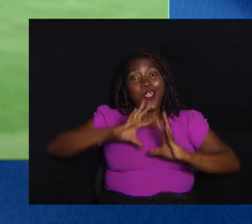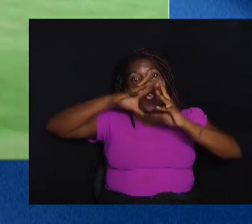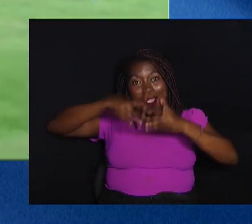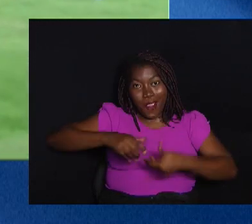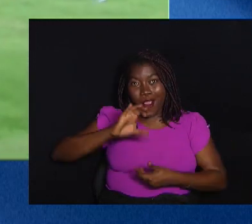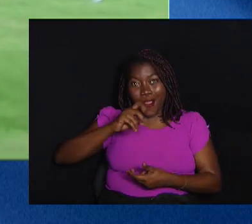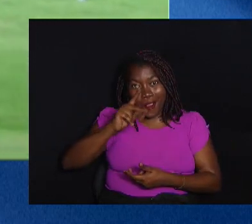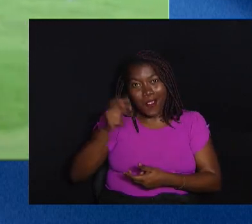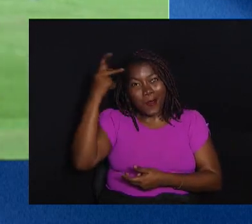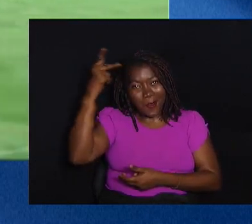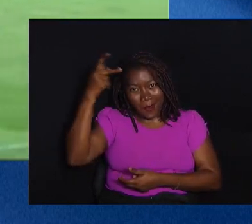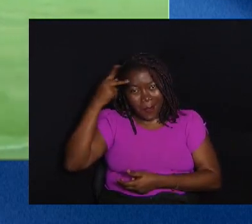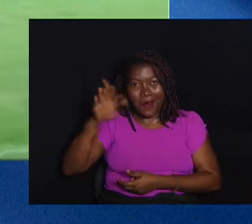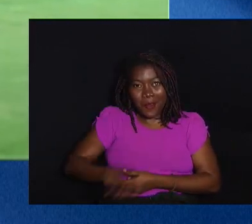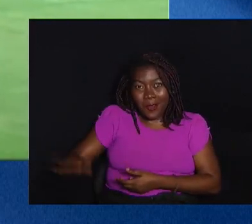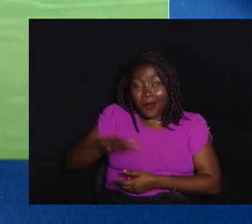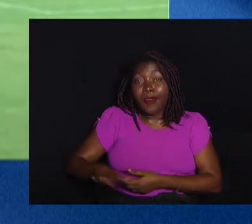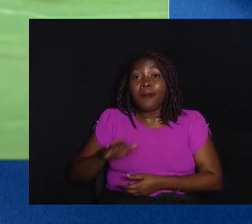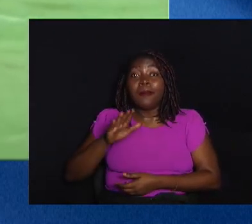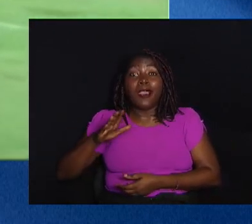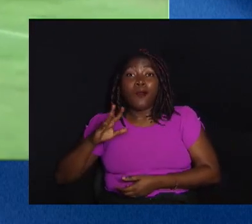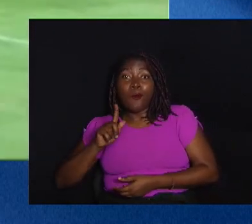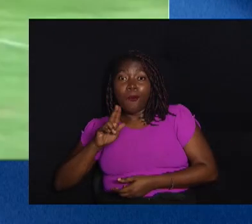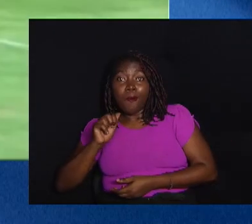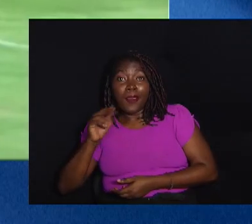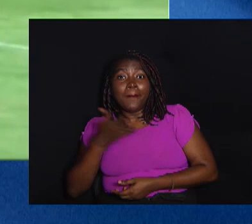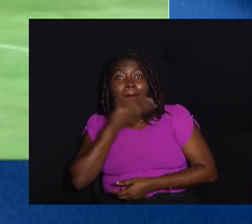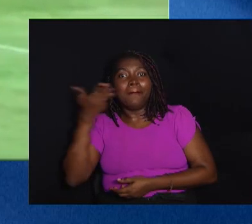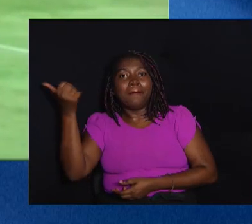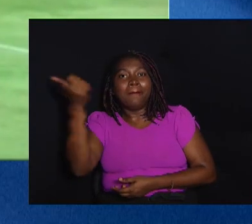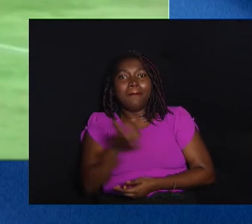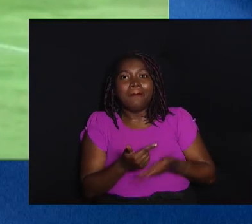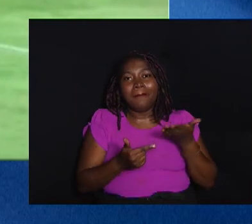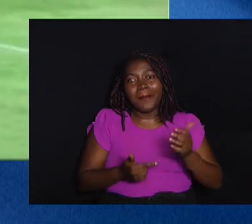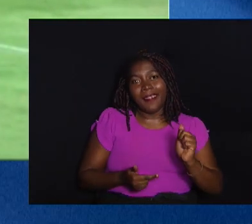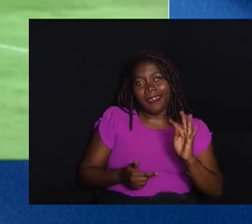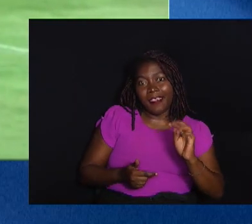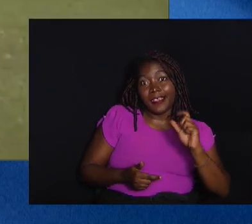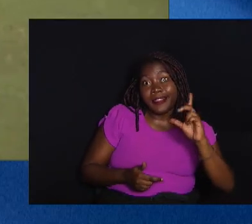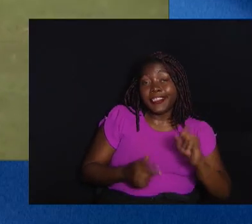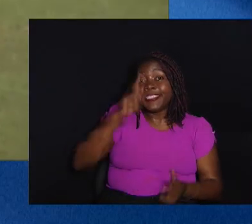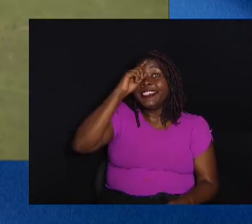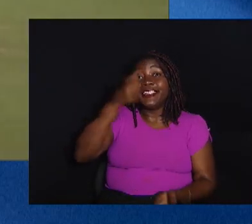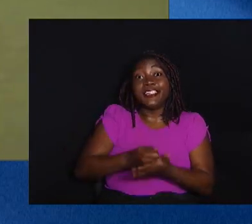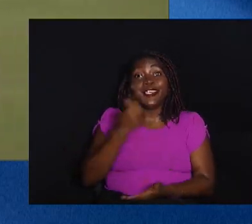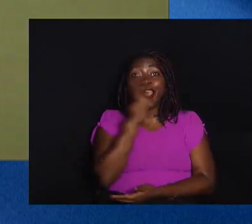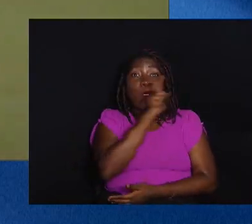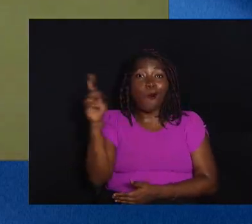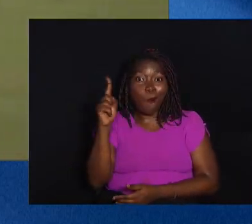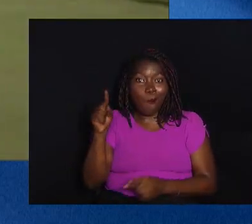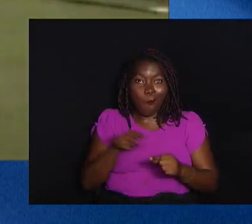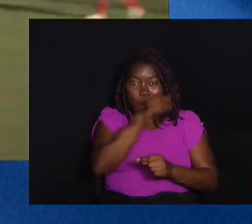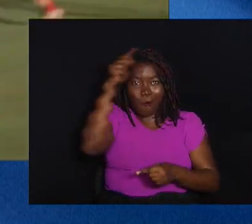Futebol Júnior, Guarani perde para Atlético Goianiense e decide vaga na última rodada. Ponte